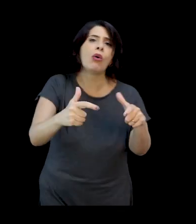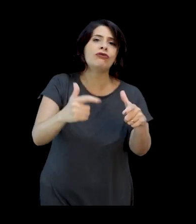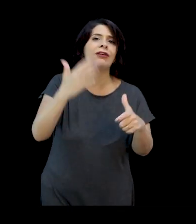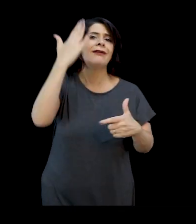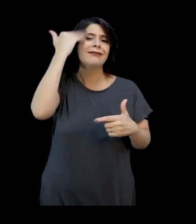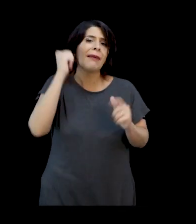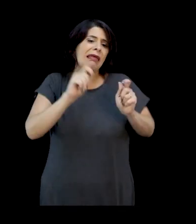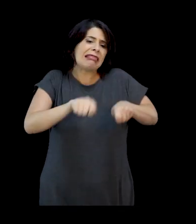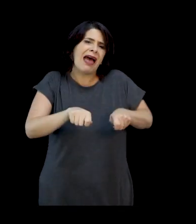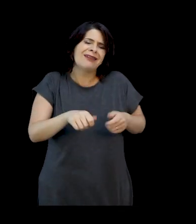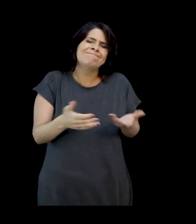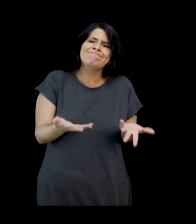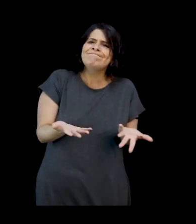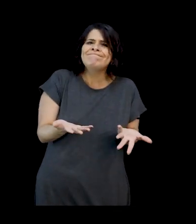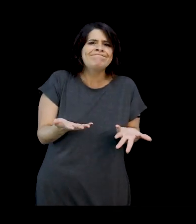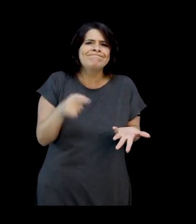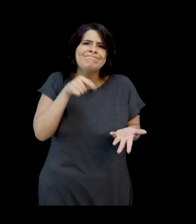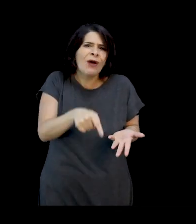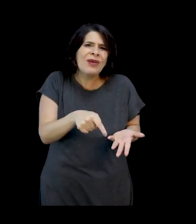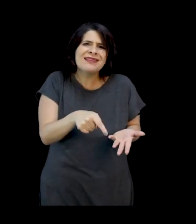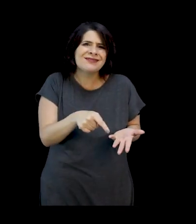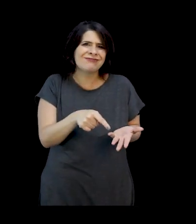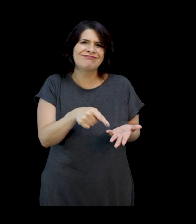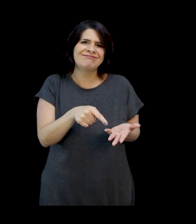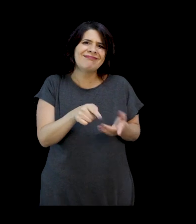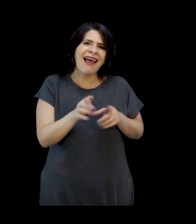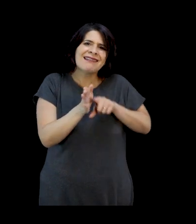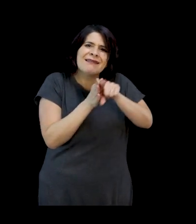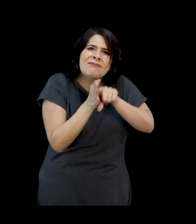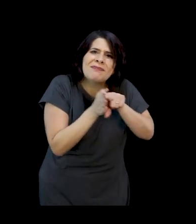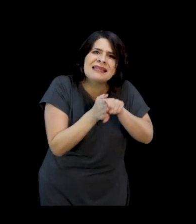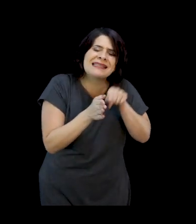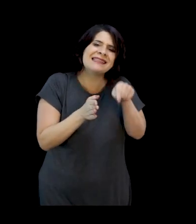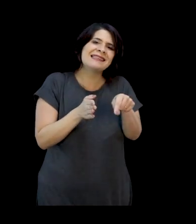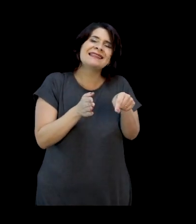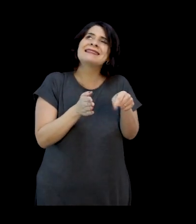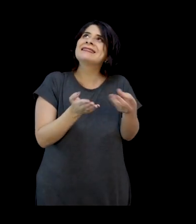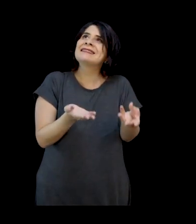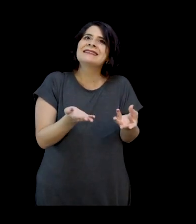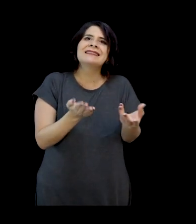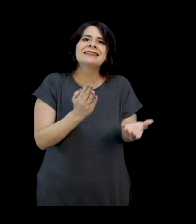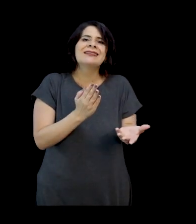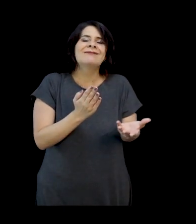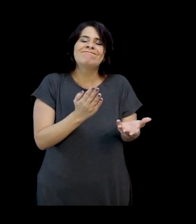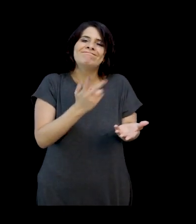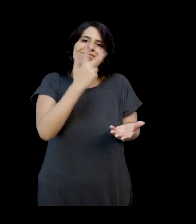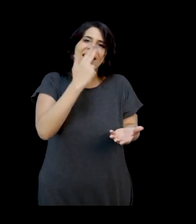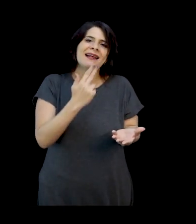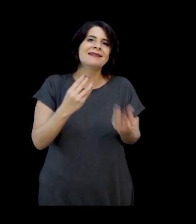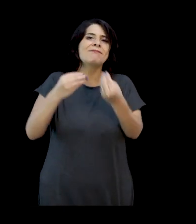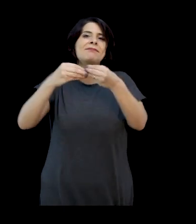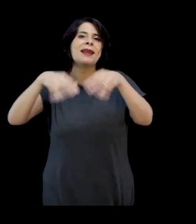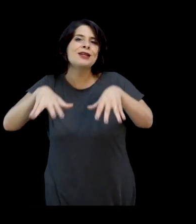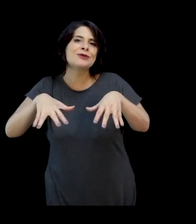da cultura faz com que a gente perca